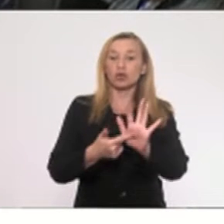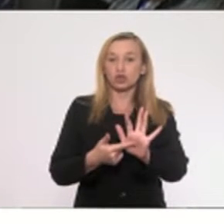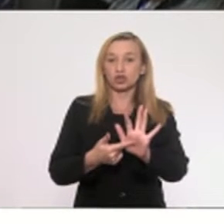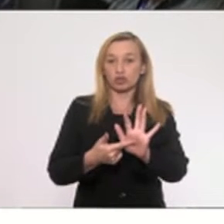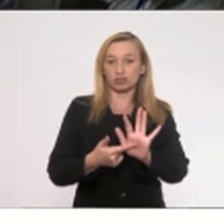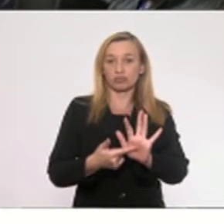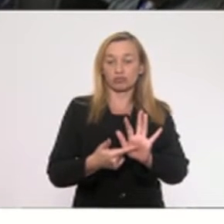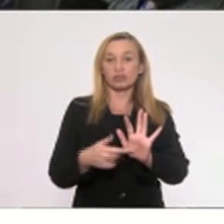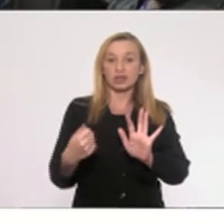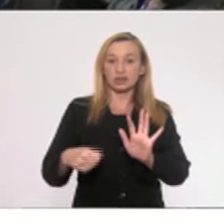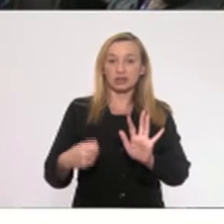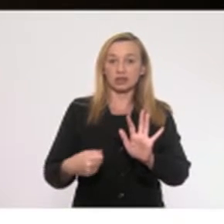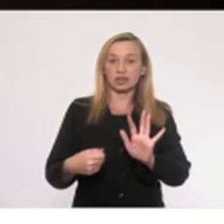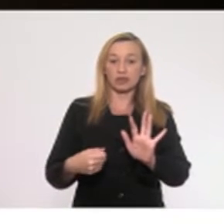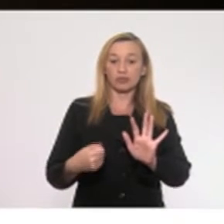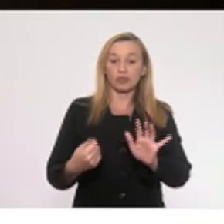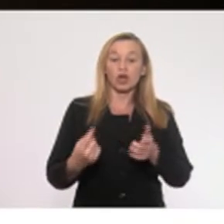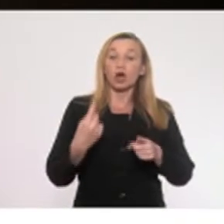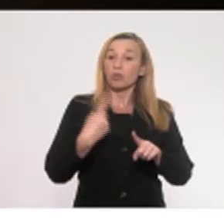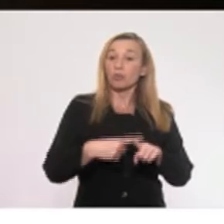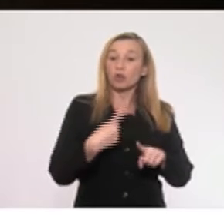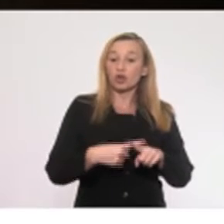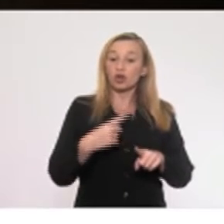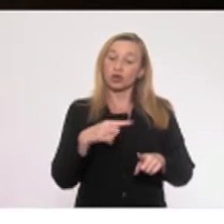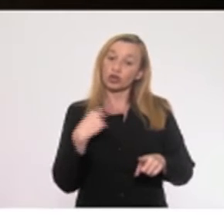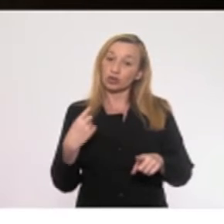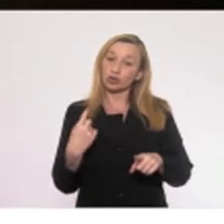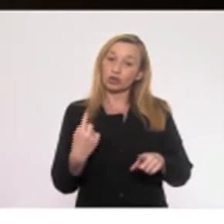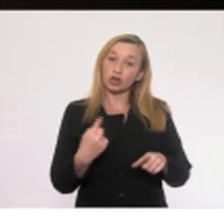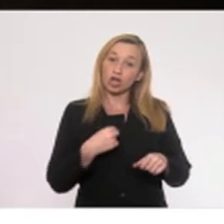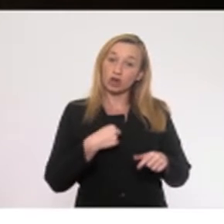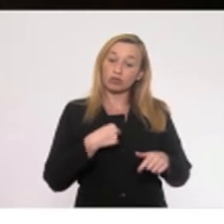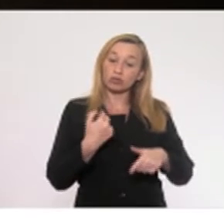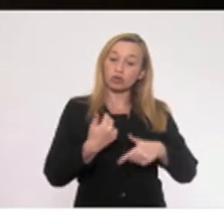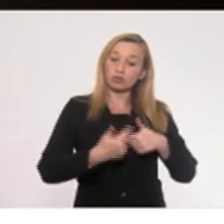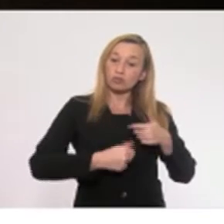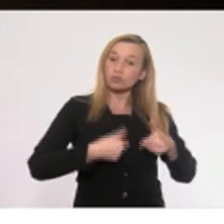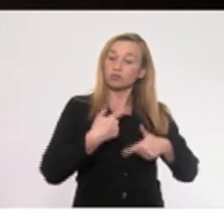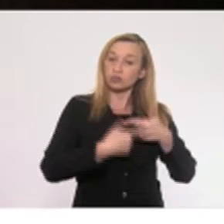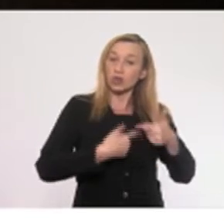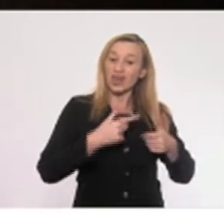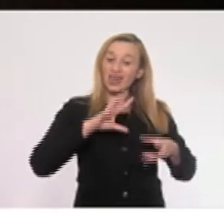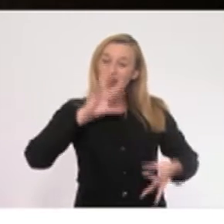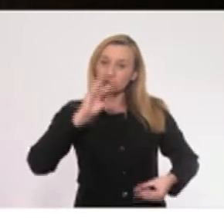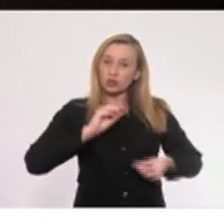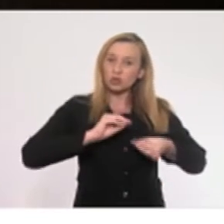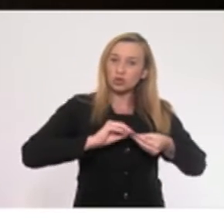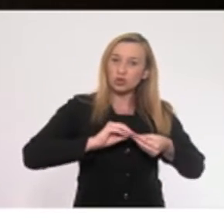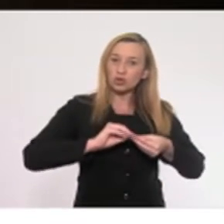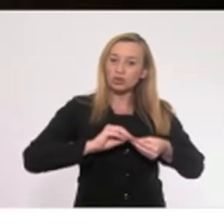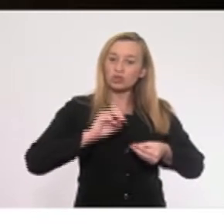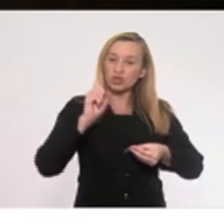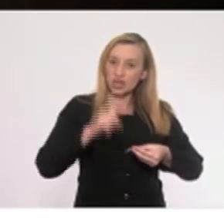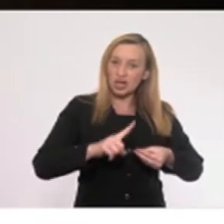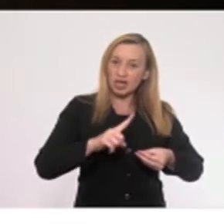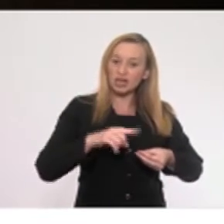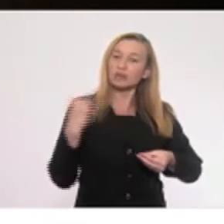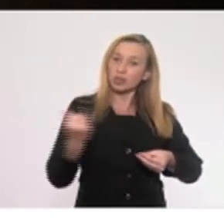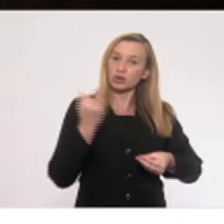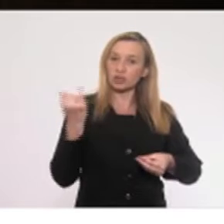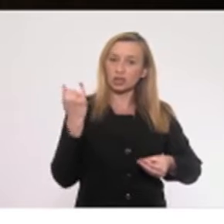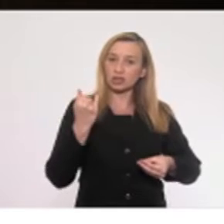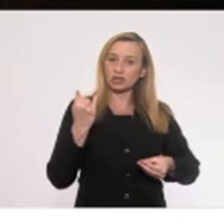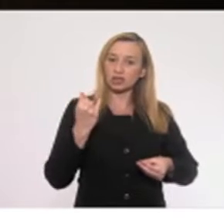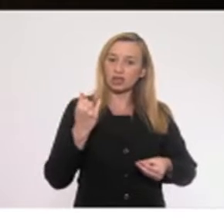eu refuto aqui, e estou batalhando, é a questão de incluirmos o que é muito pertinente, muito meritório,